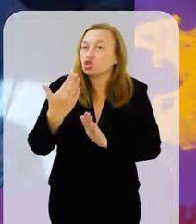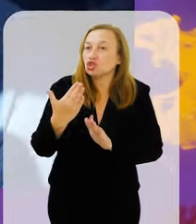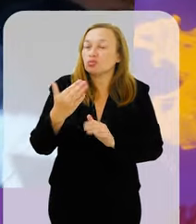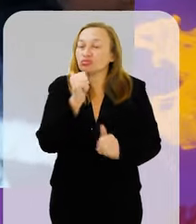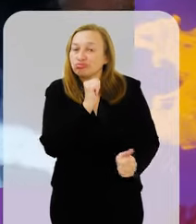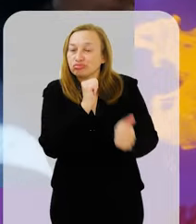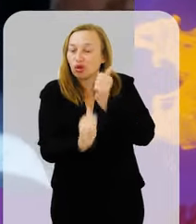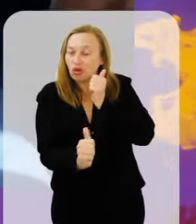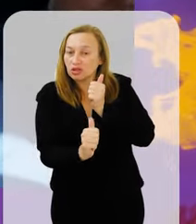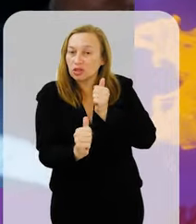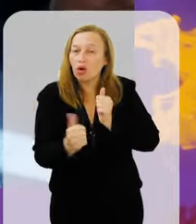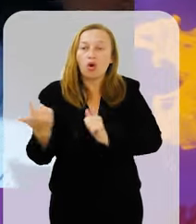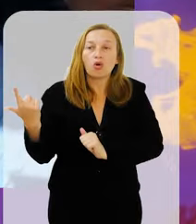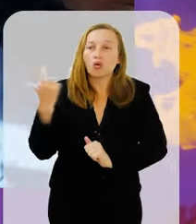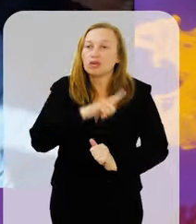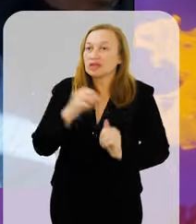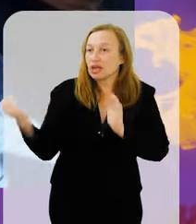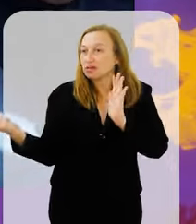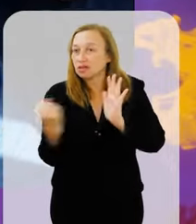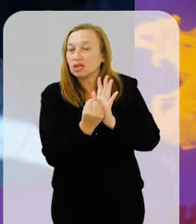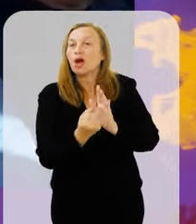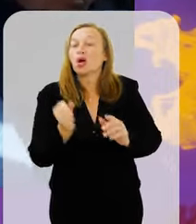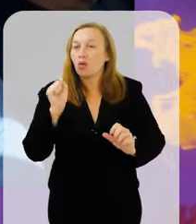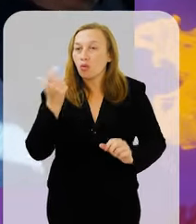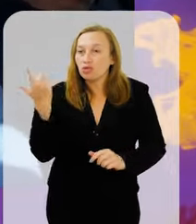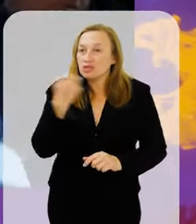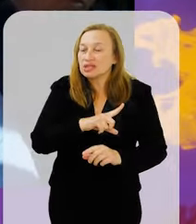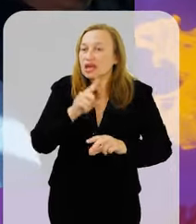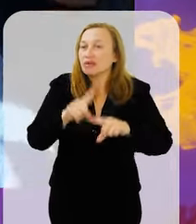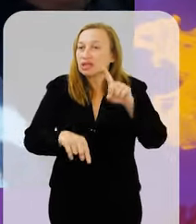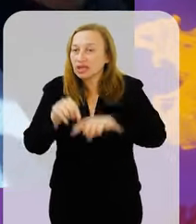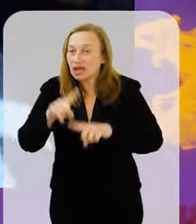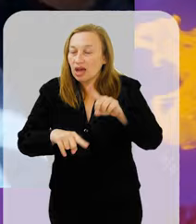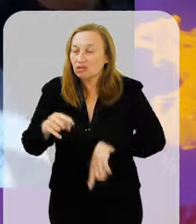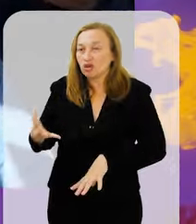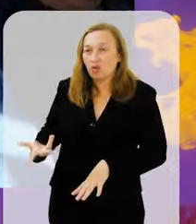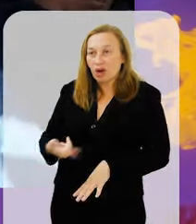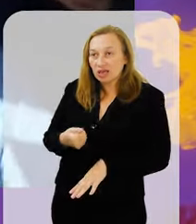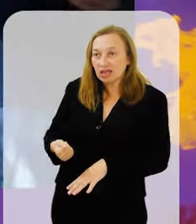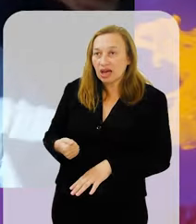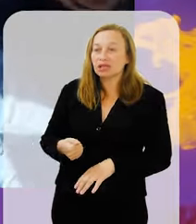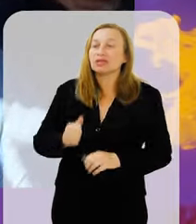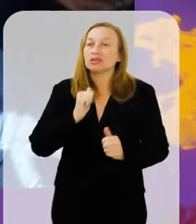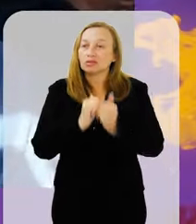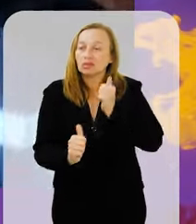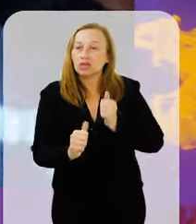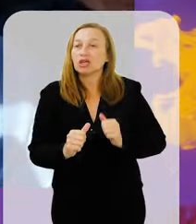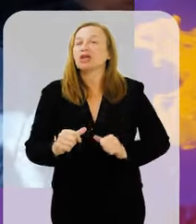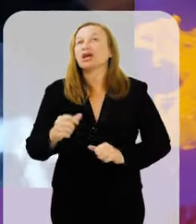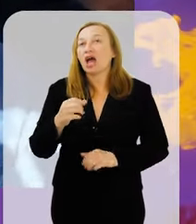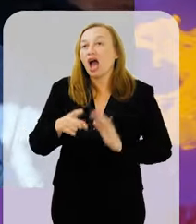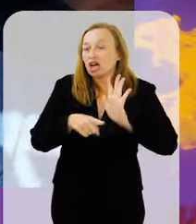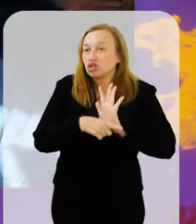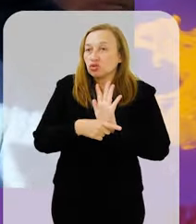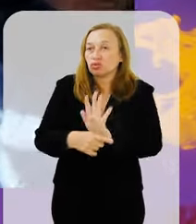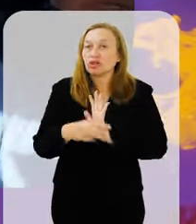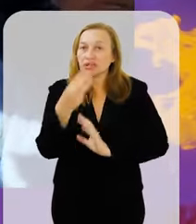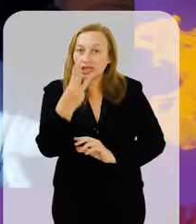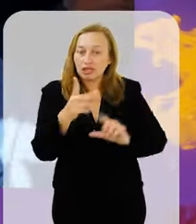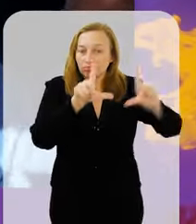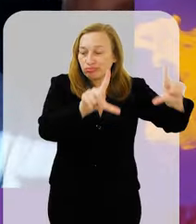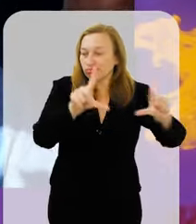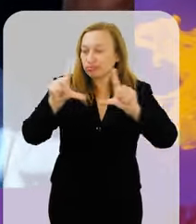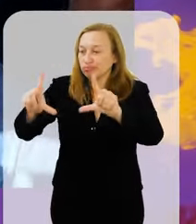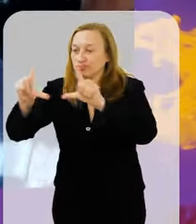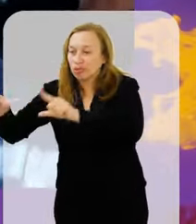estrutura, você consegue um patrocínio, você consegue um material esportivo de qualidade para poder aparecer. Tudo isso ajuda, Rui. Três TVs